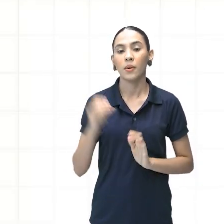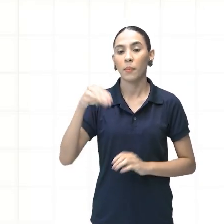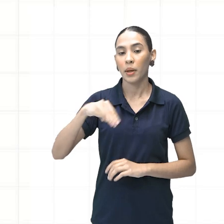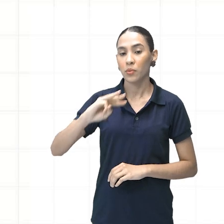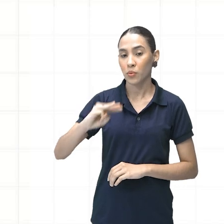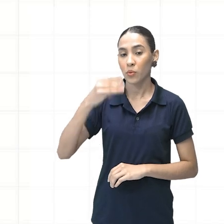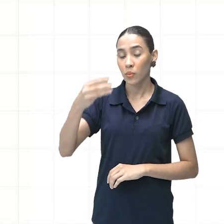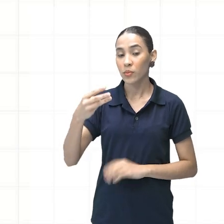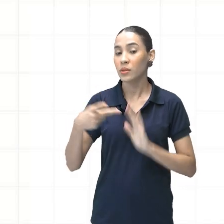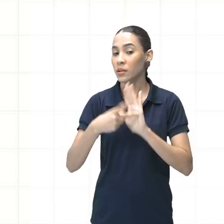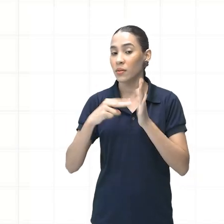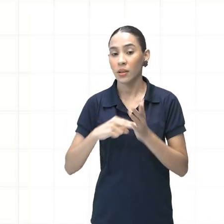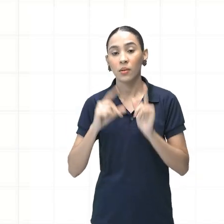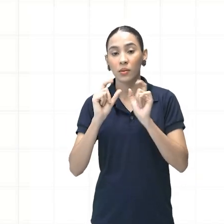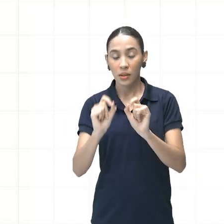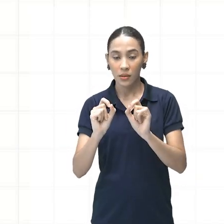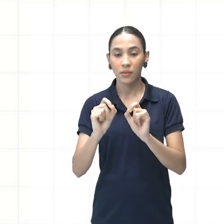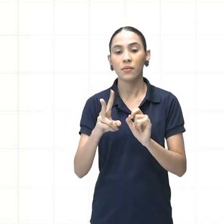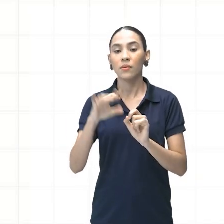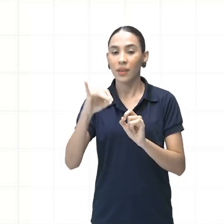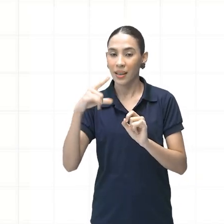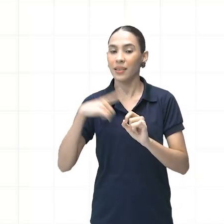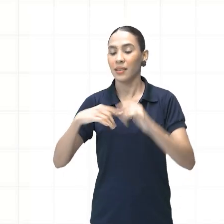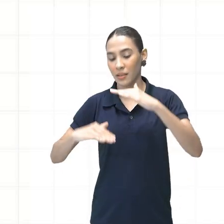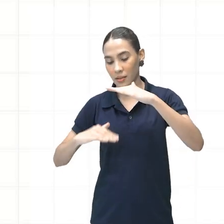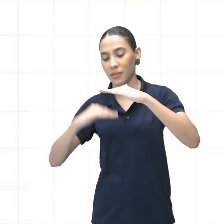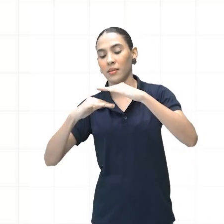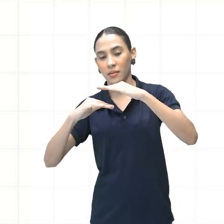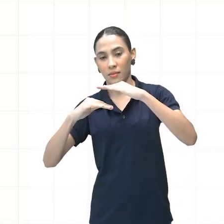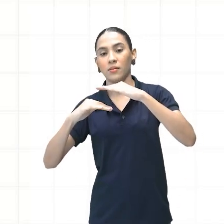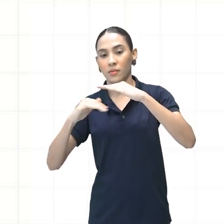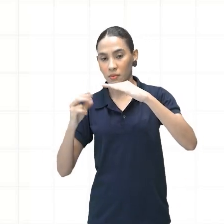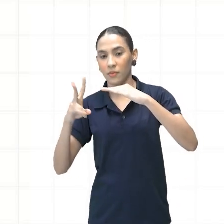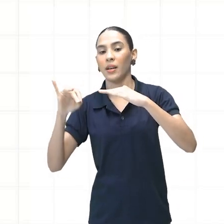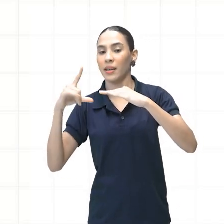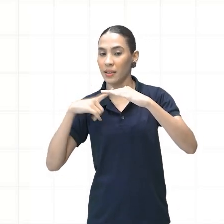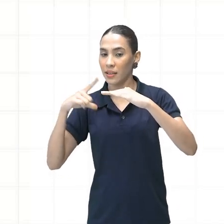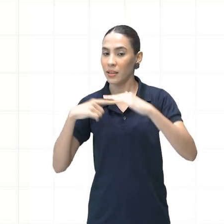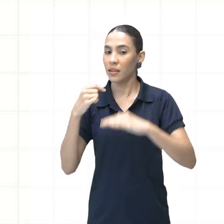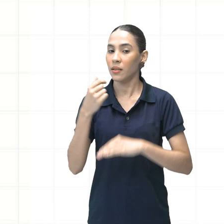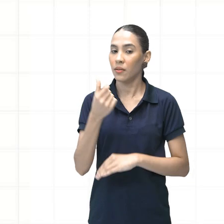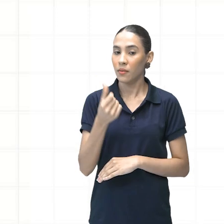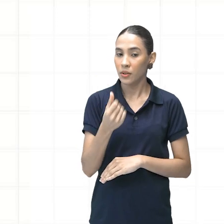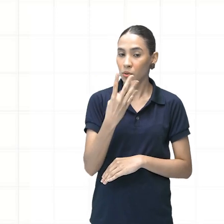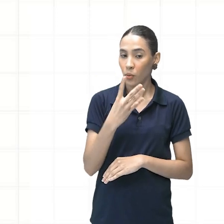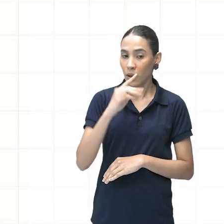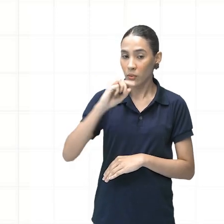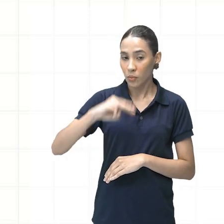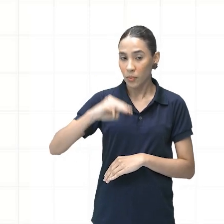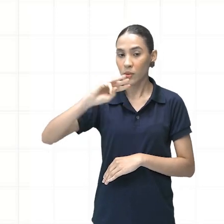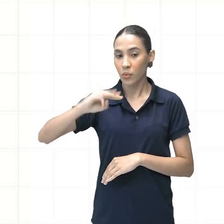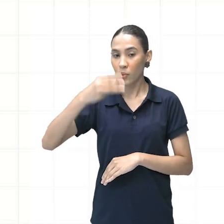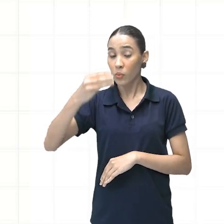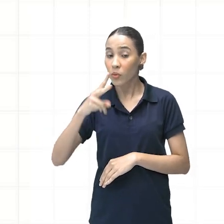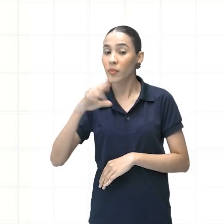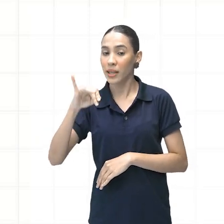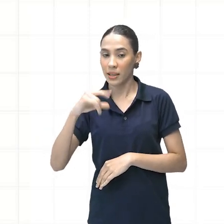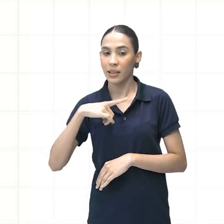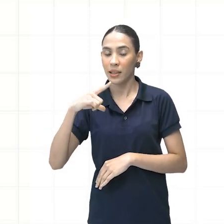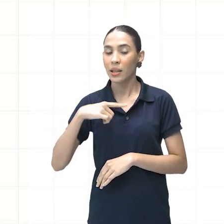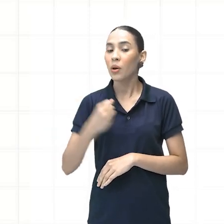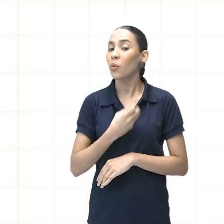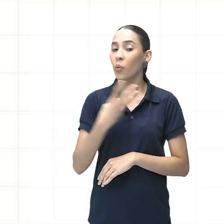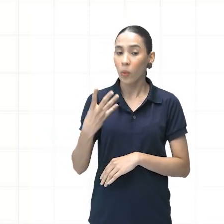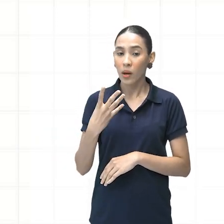metros cúbicos. Ou seja, vai sobrar, vai ocupar um espaço aqui de 24 metros cúbicos, mas vai sobrar. Quanto